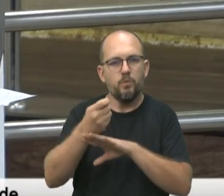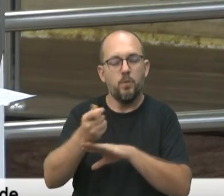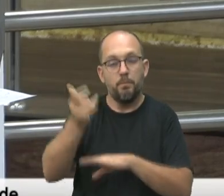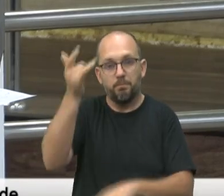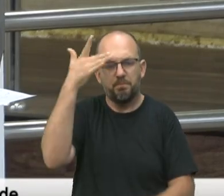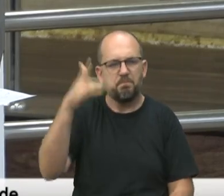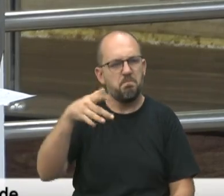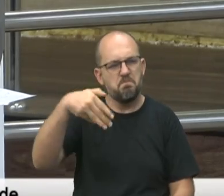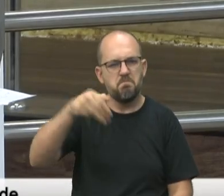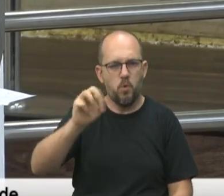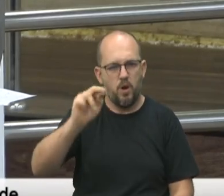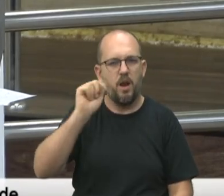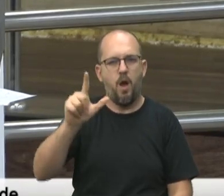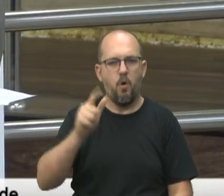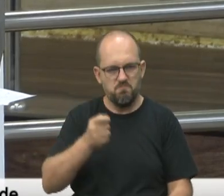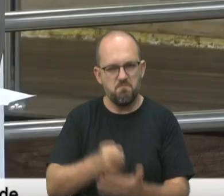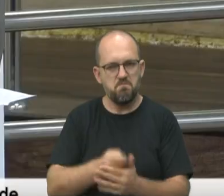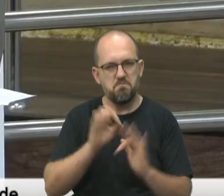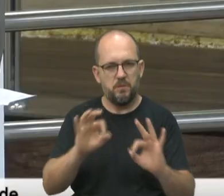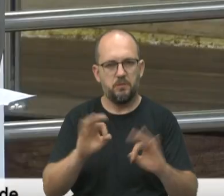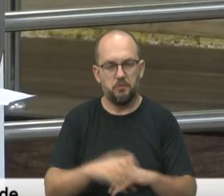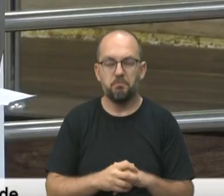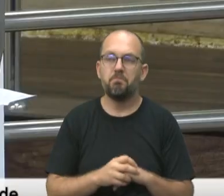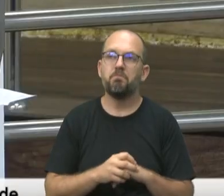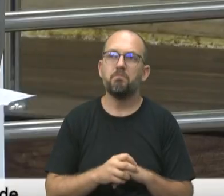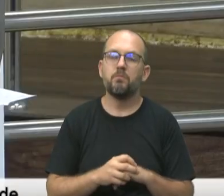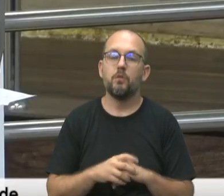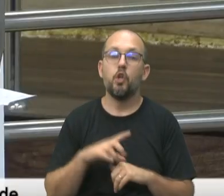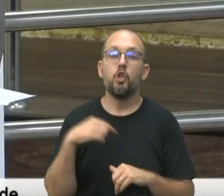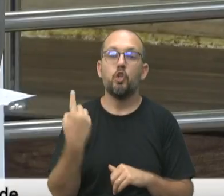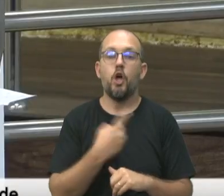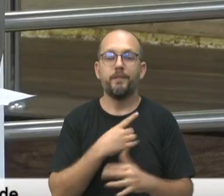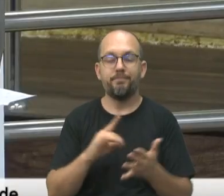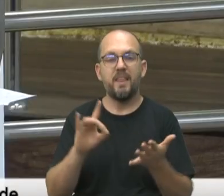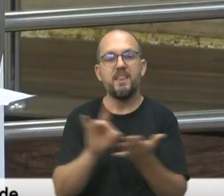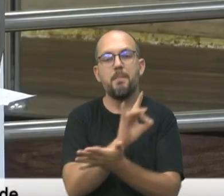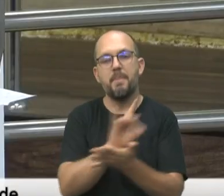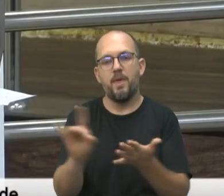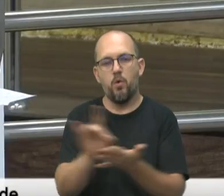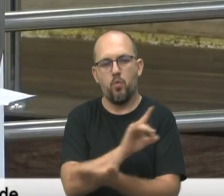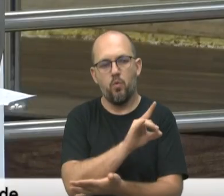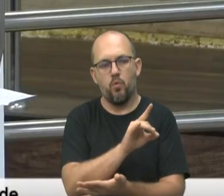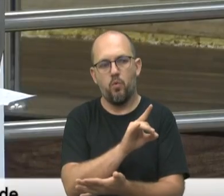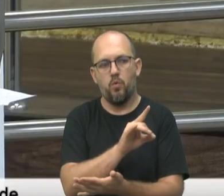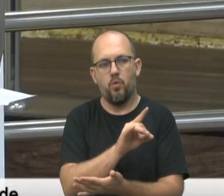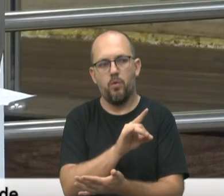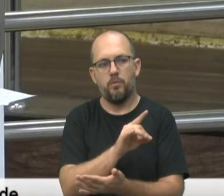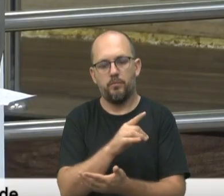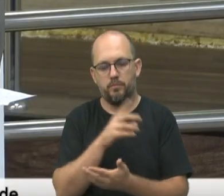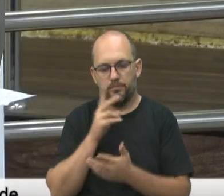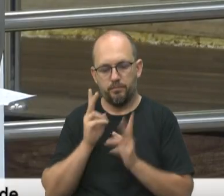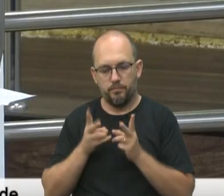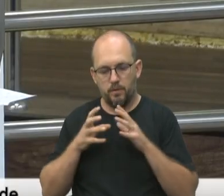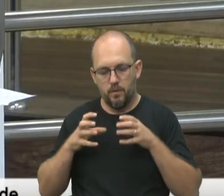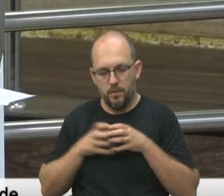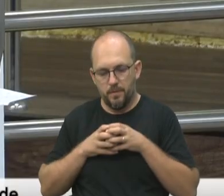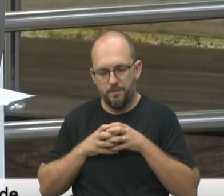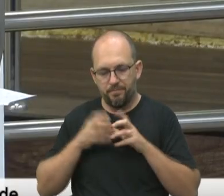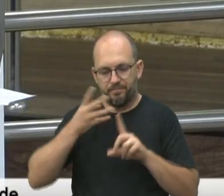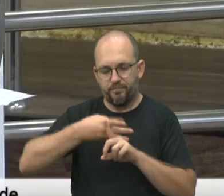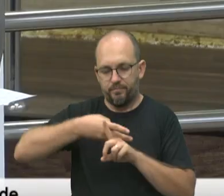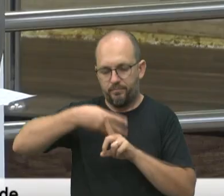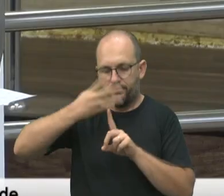me permitem. Os nossos inimigos não estão dentro da nossa sigla. A nossa sigla é